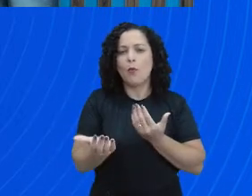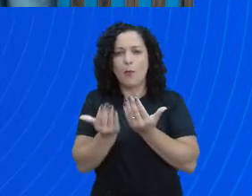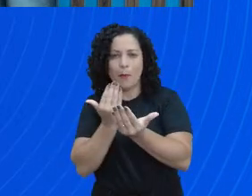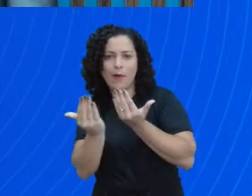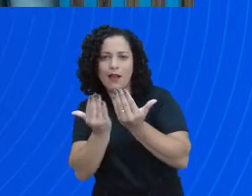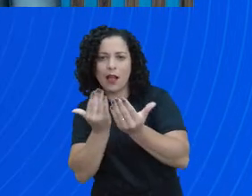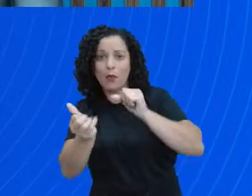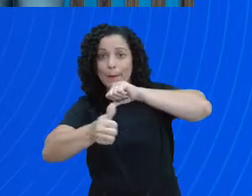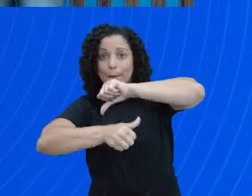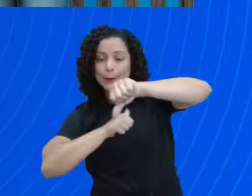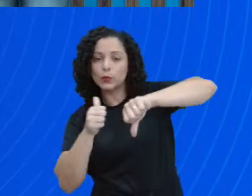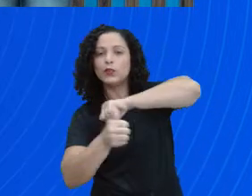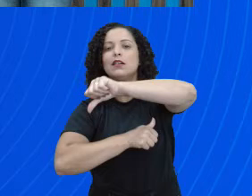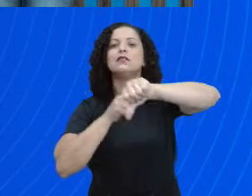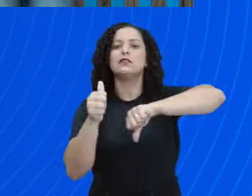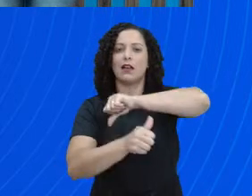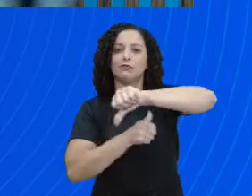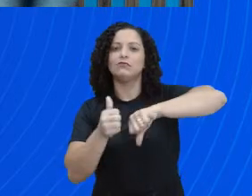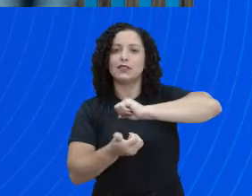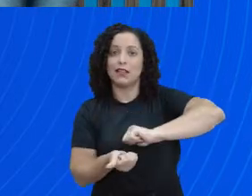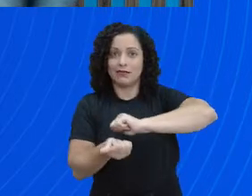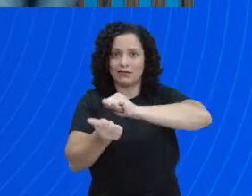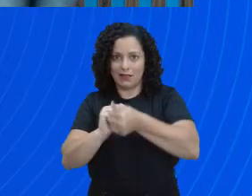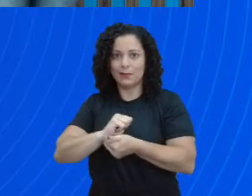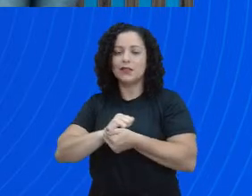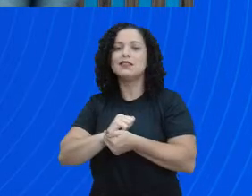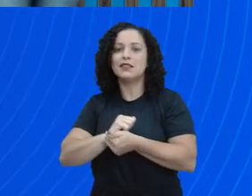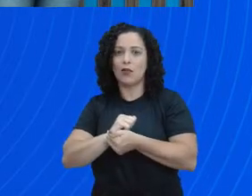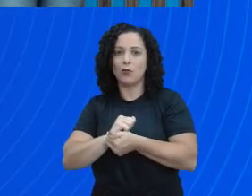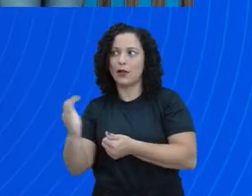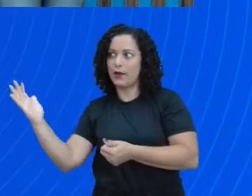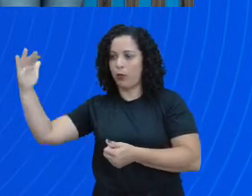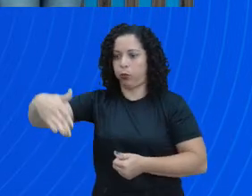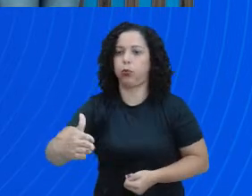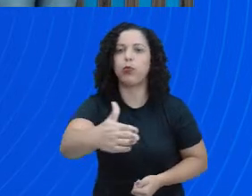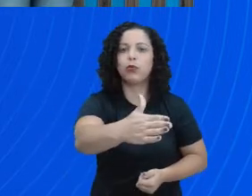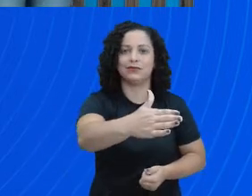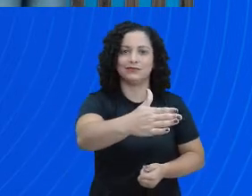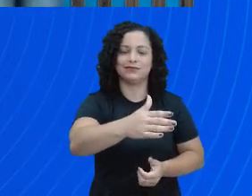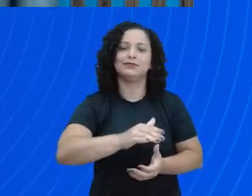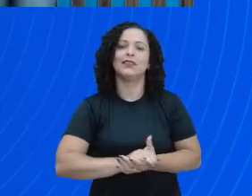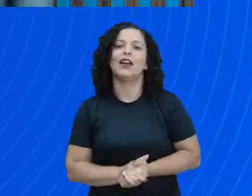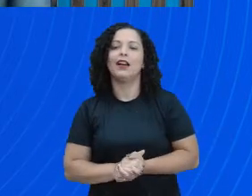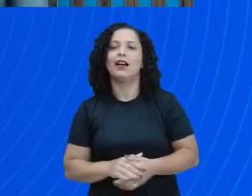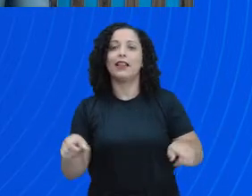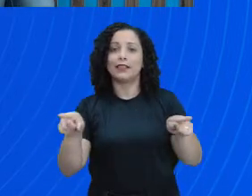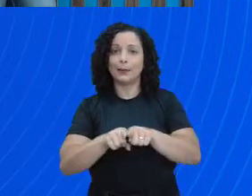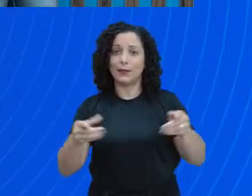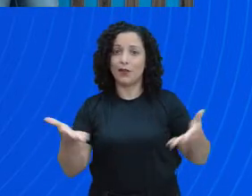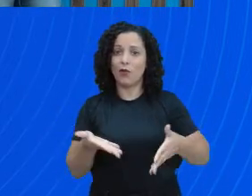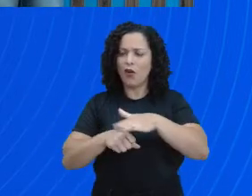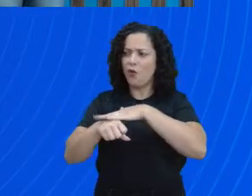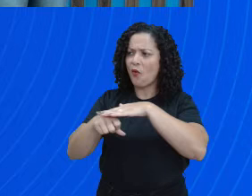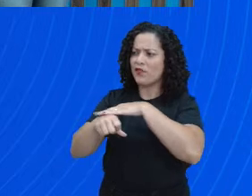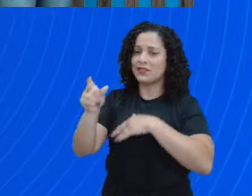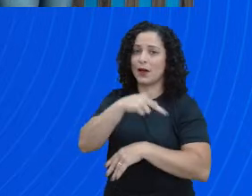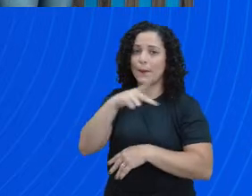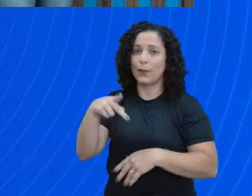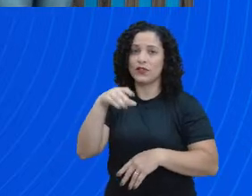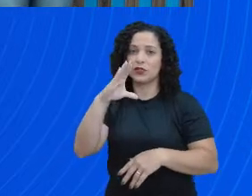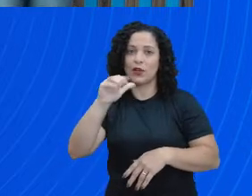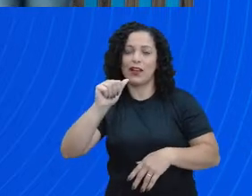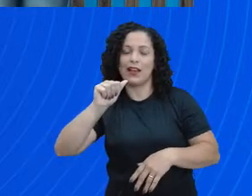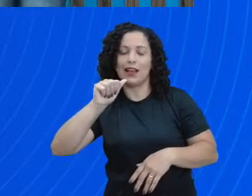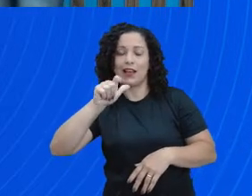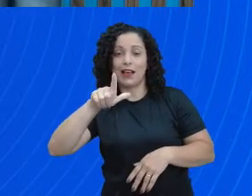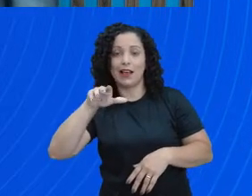uma modificação e essa adaptação para nadar. E aí vamos conversar aí um pouquinho com a professora Cláudia. Professora, o que a